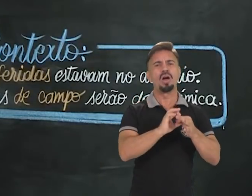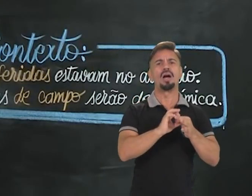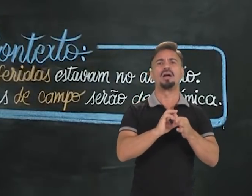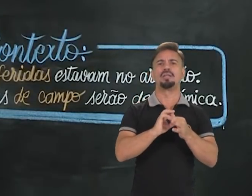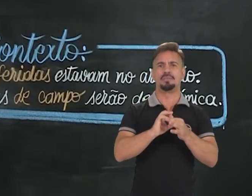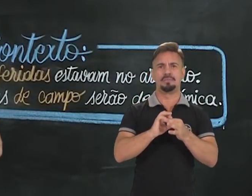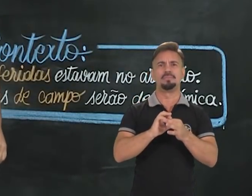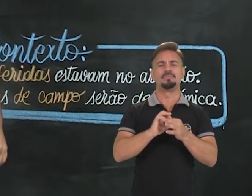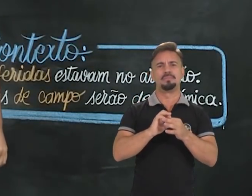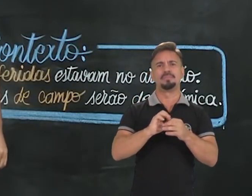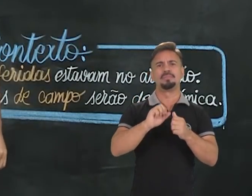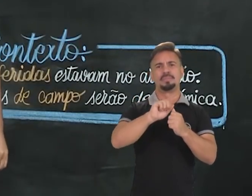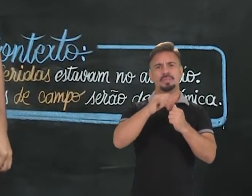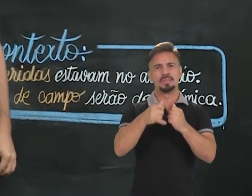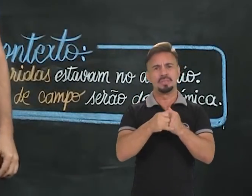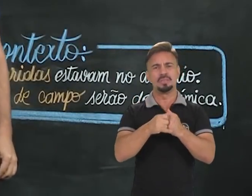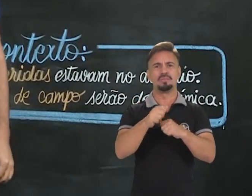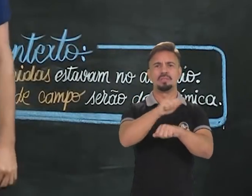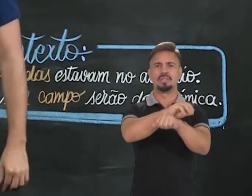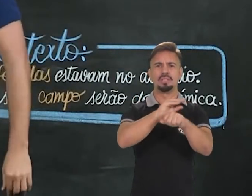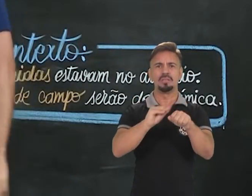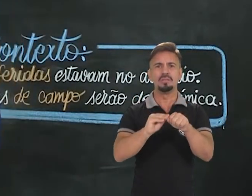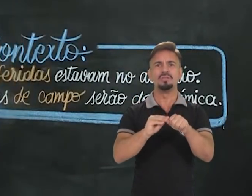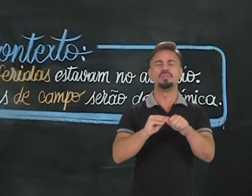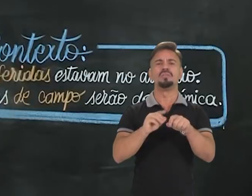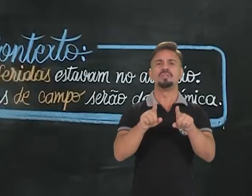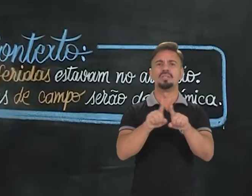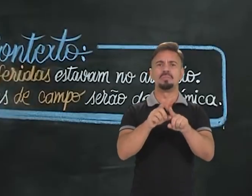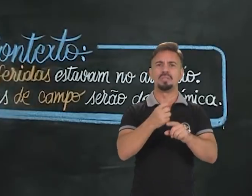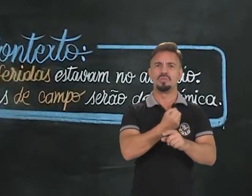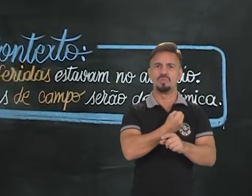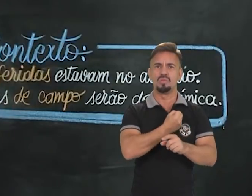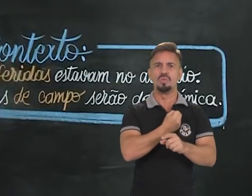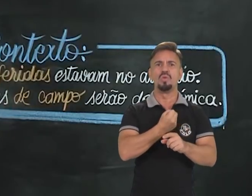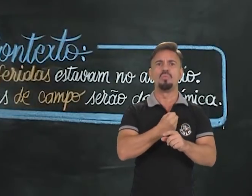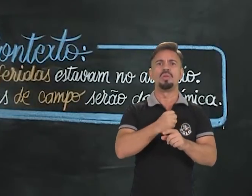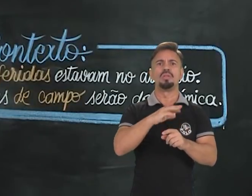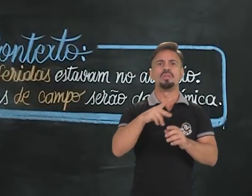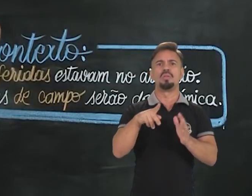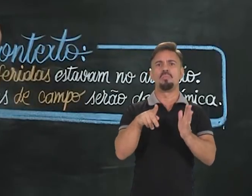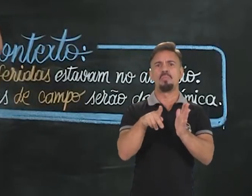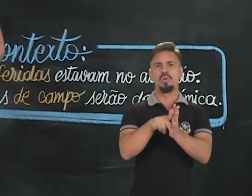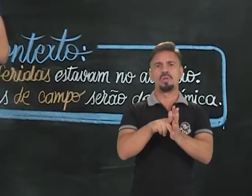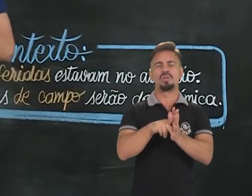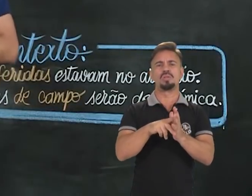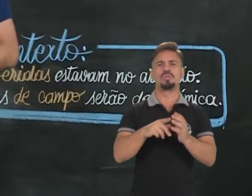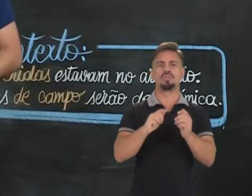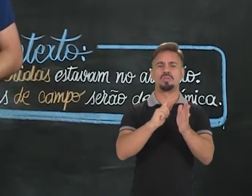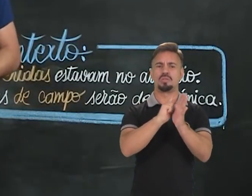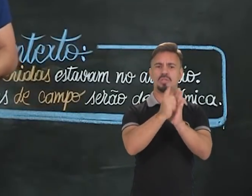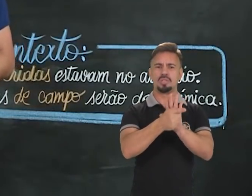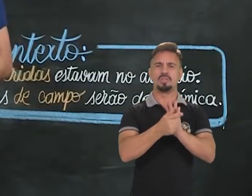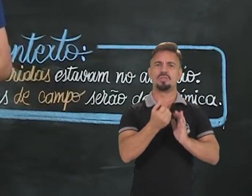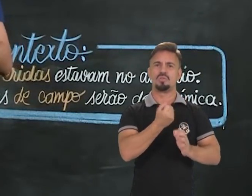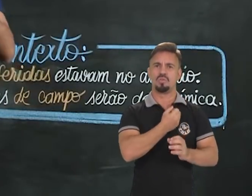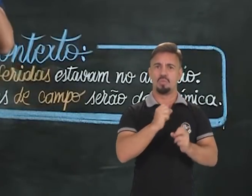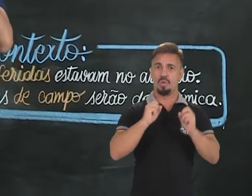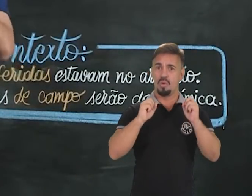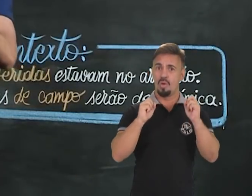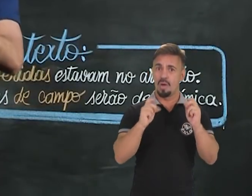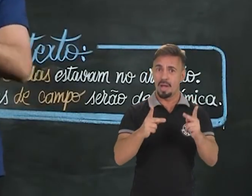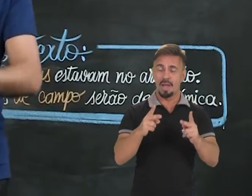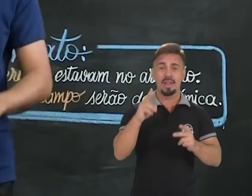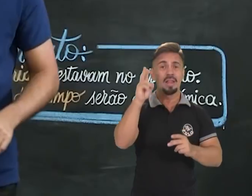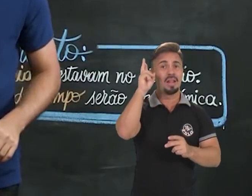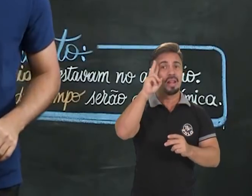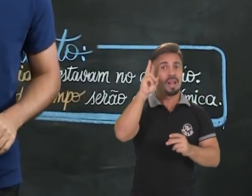Substantivos concordam com adjetivos, com artigos e com numerais e com os pronomes em gênero e número, ok?